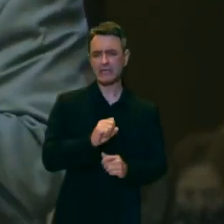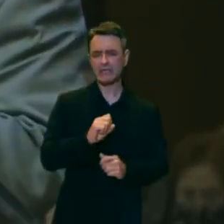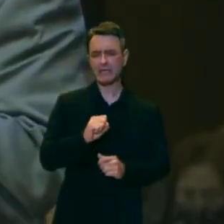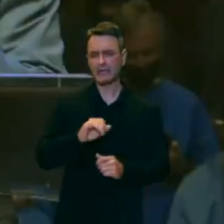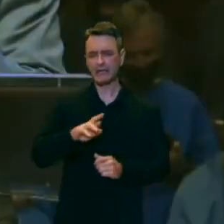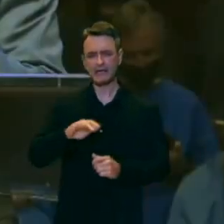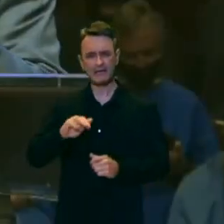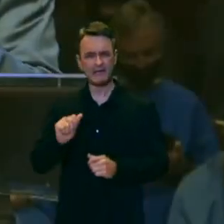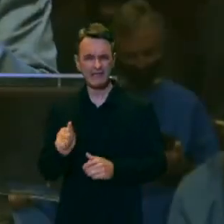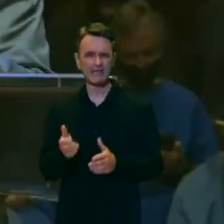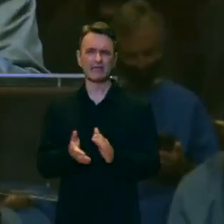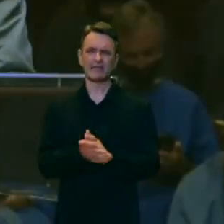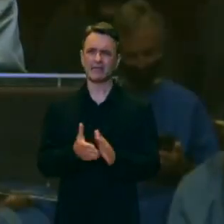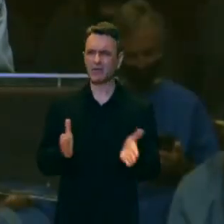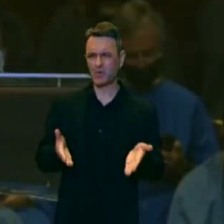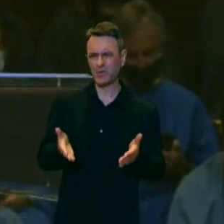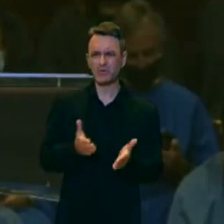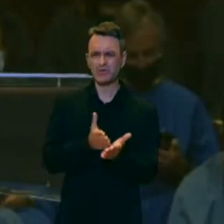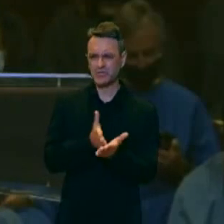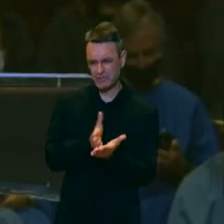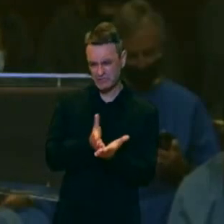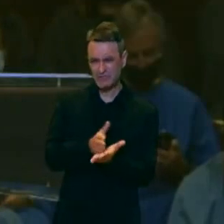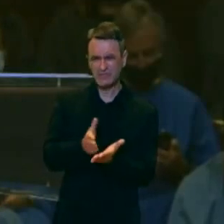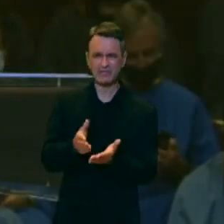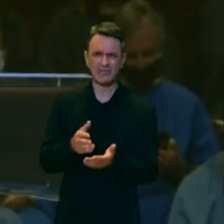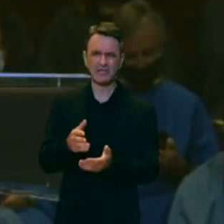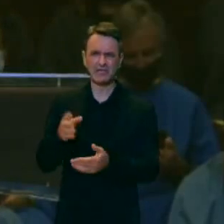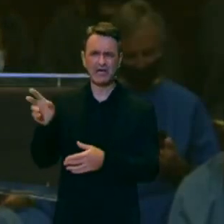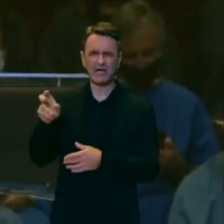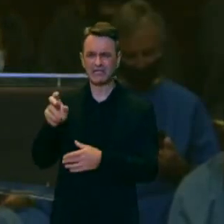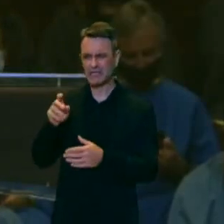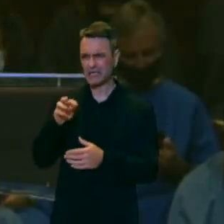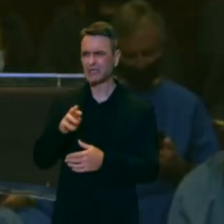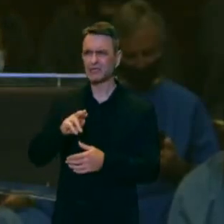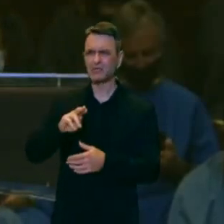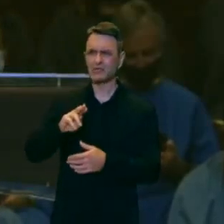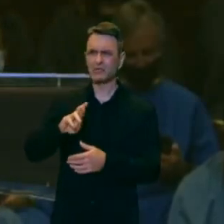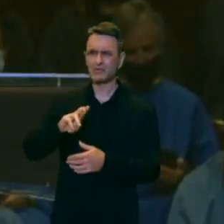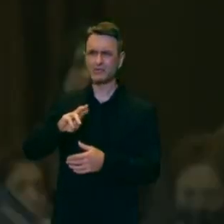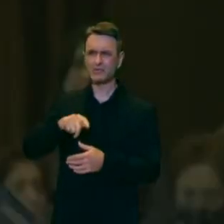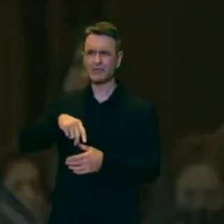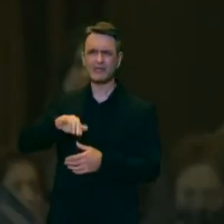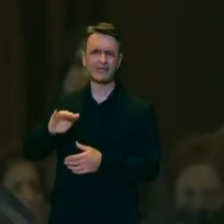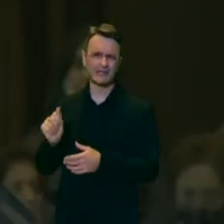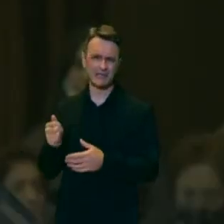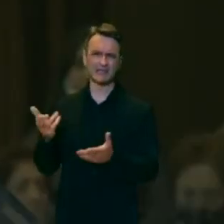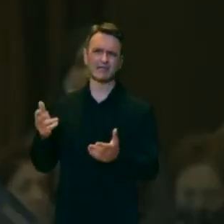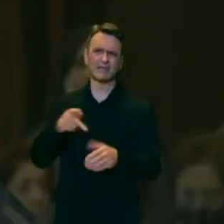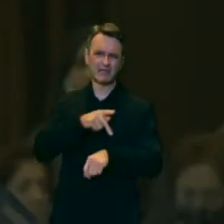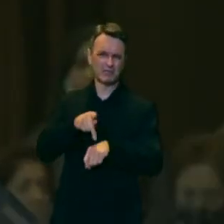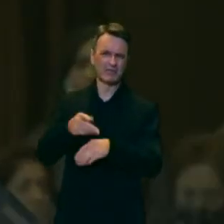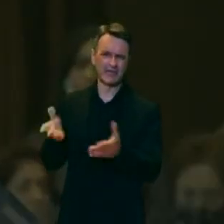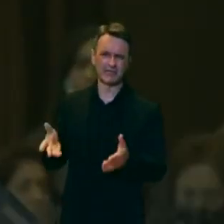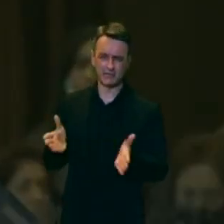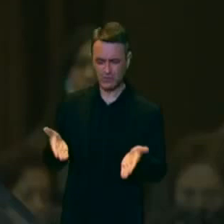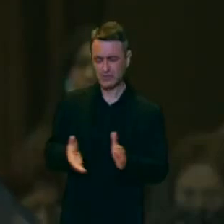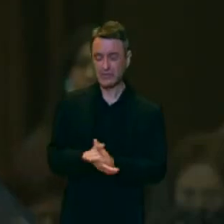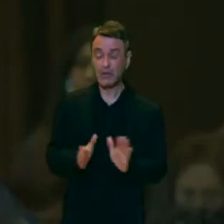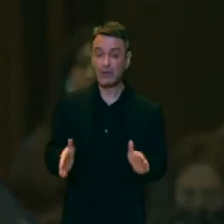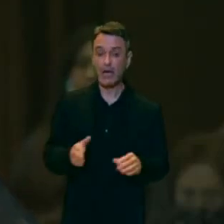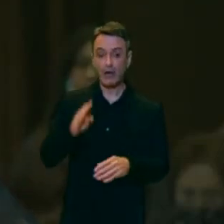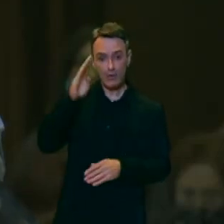na divisa hoje entre Síria e Turquia. E naquele lugar então os exércitos da Síria